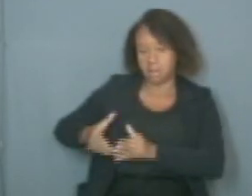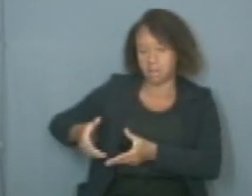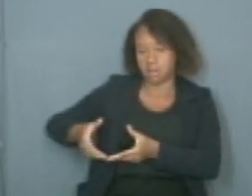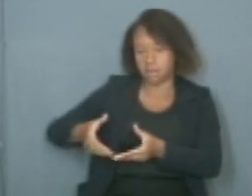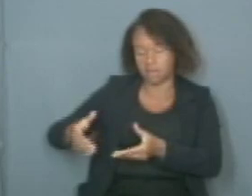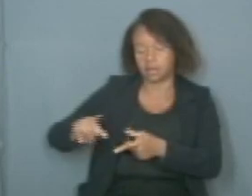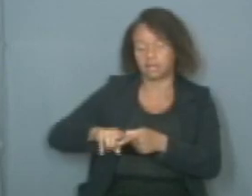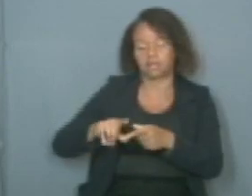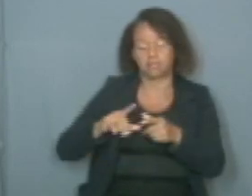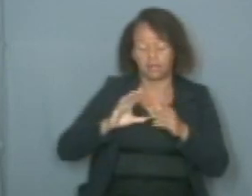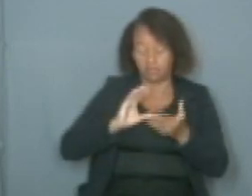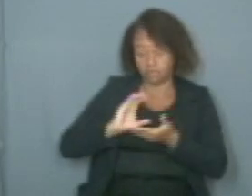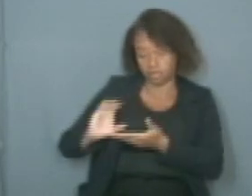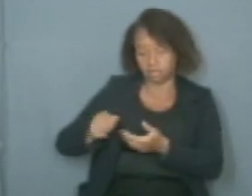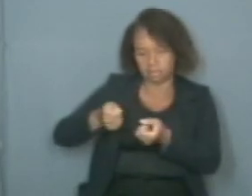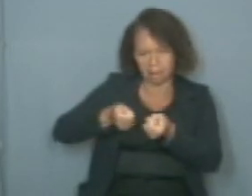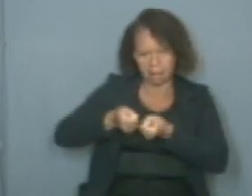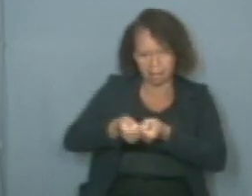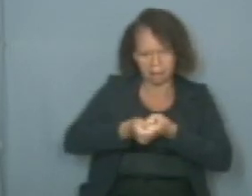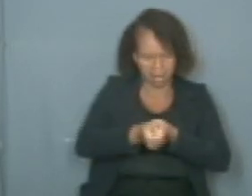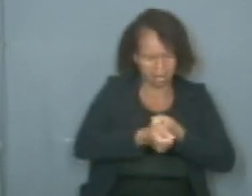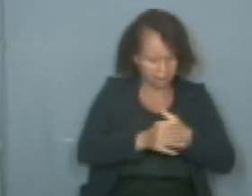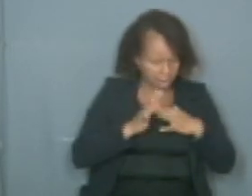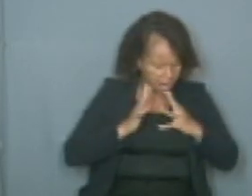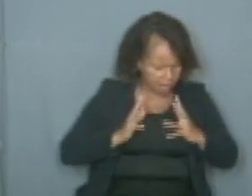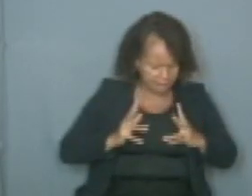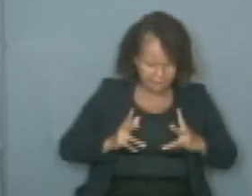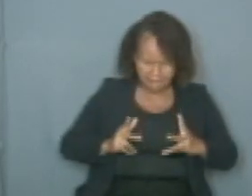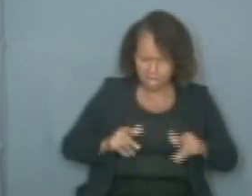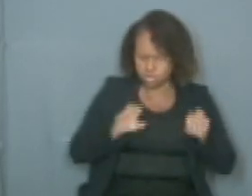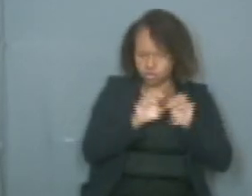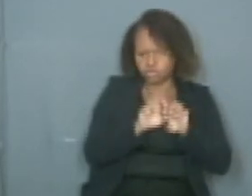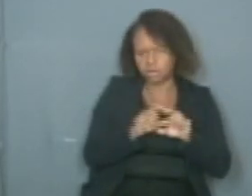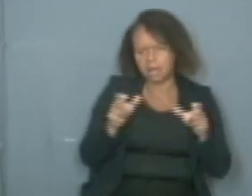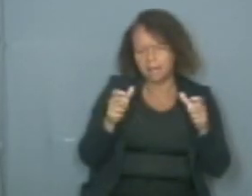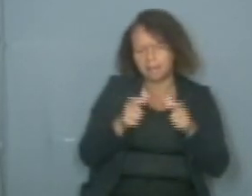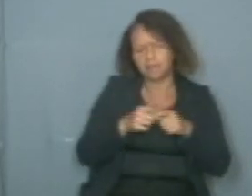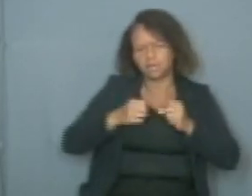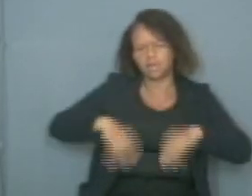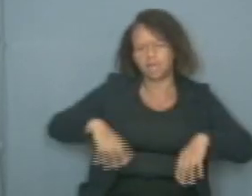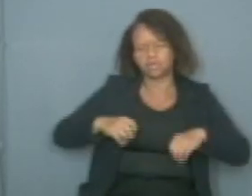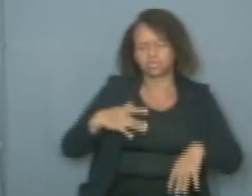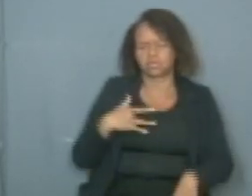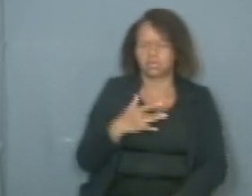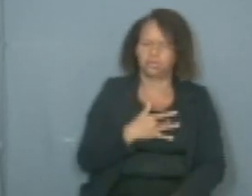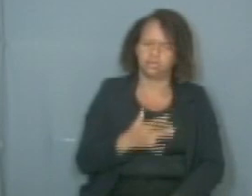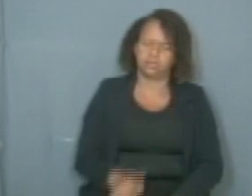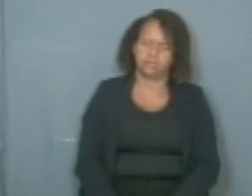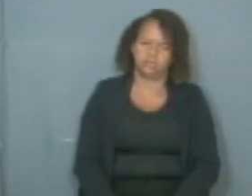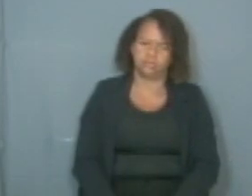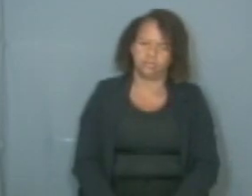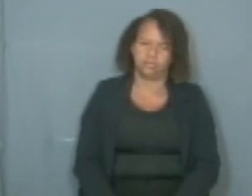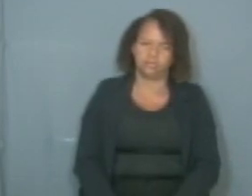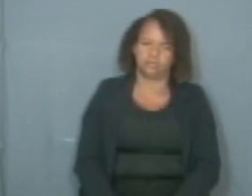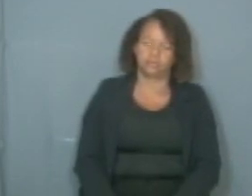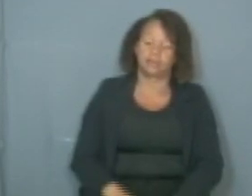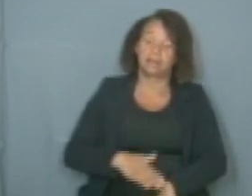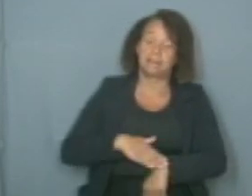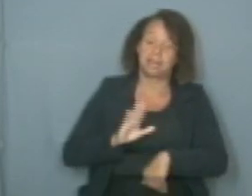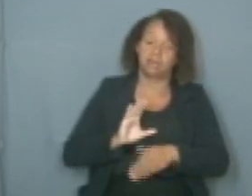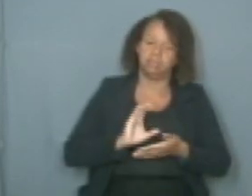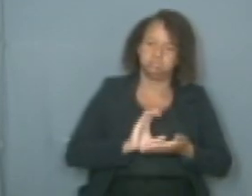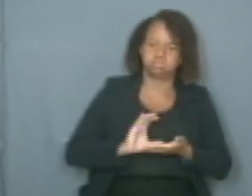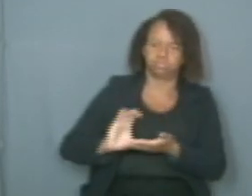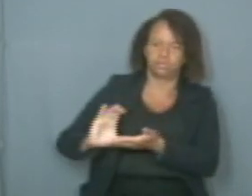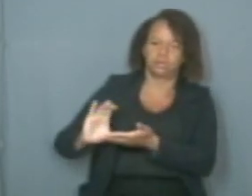investe em capinação, em infraestrutura básica, menos eu preciso gastar com saúde. Quanto mais se